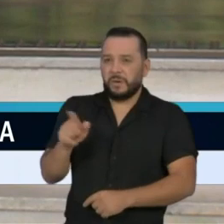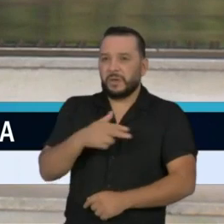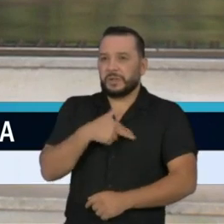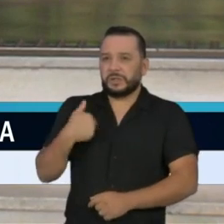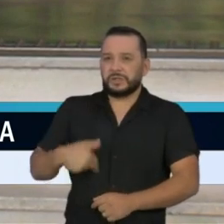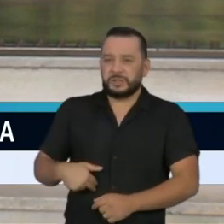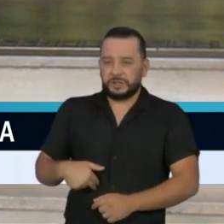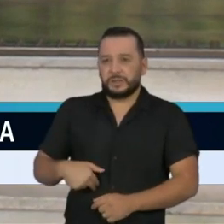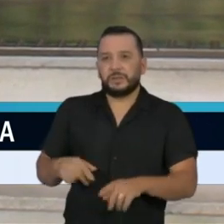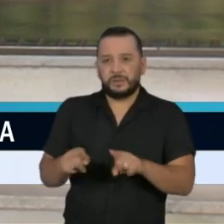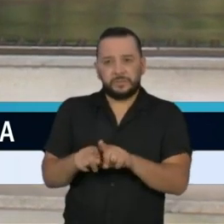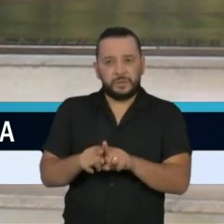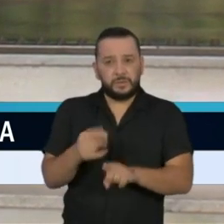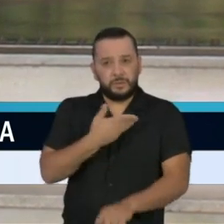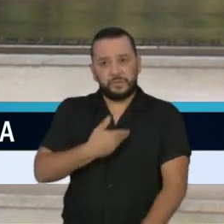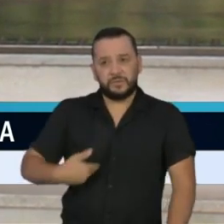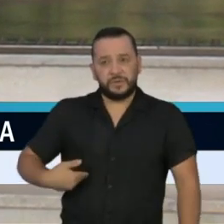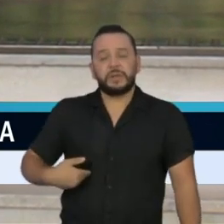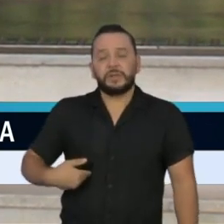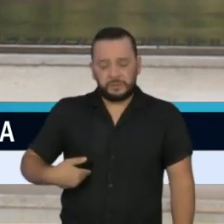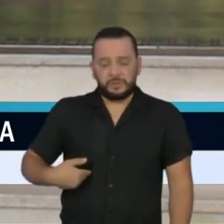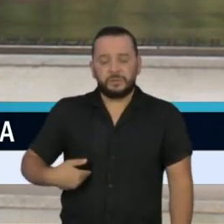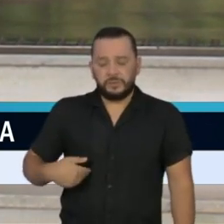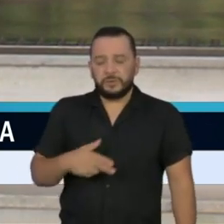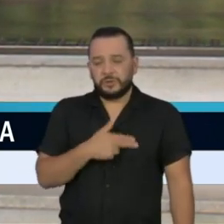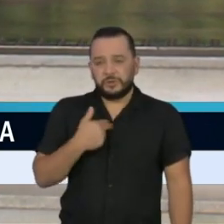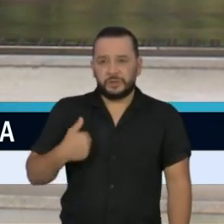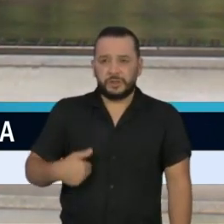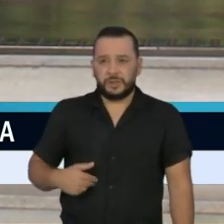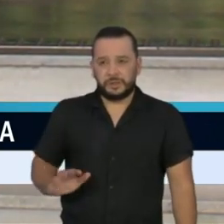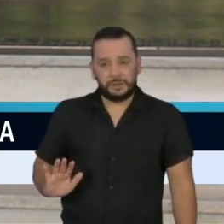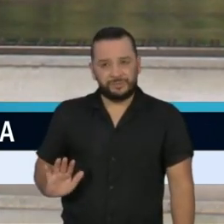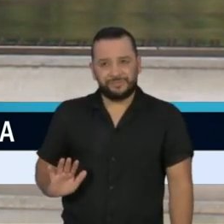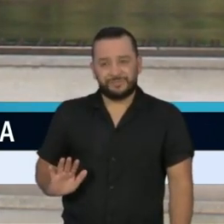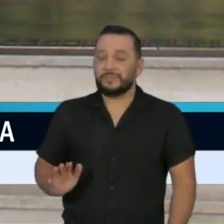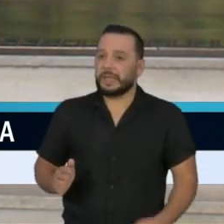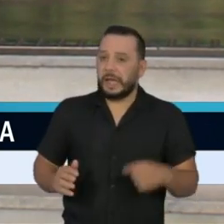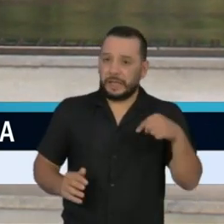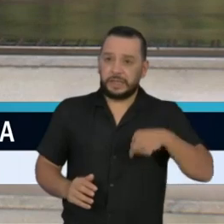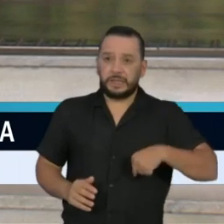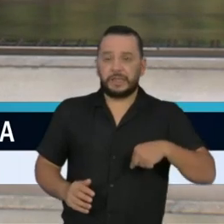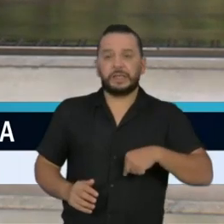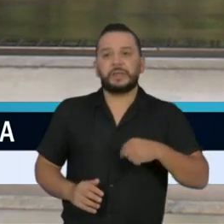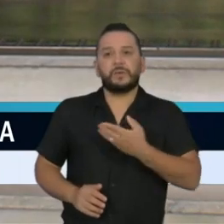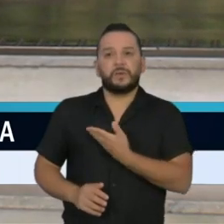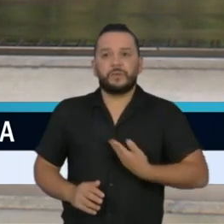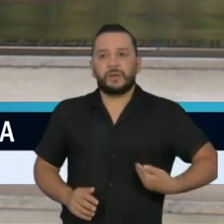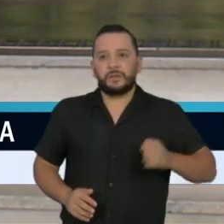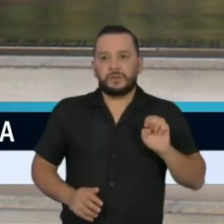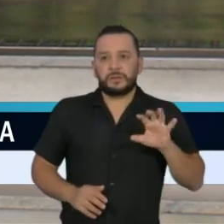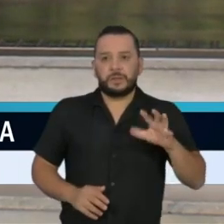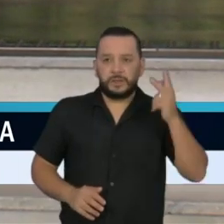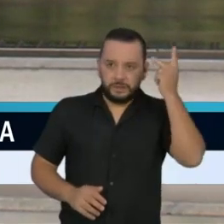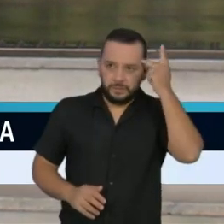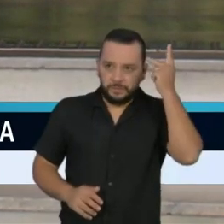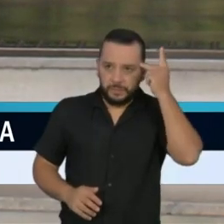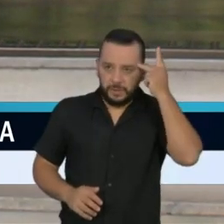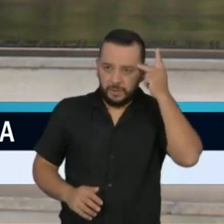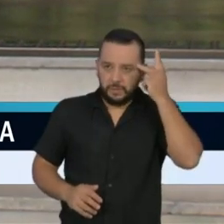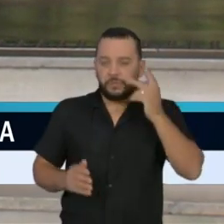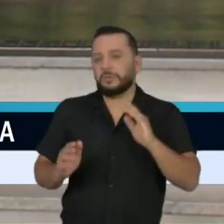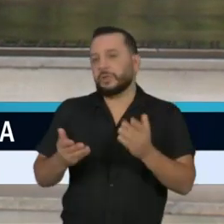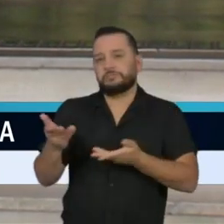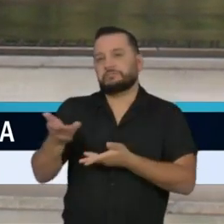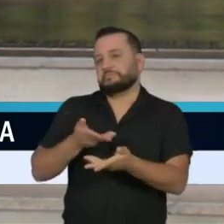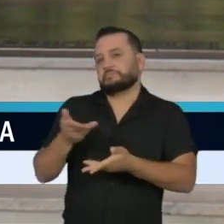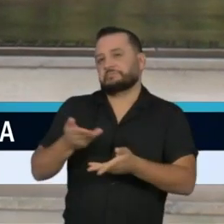governo chinês. Mas quero ressaltar que as relações do governo do Estado de São Paulo com o governo chinês ficaram